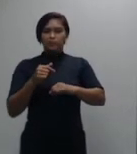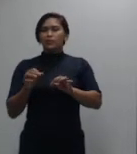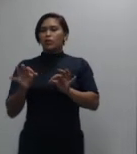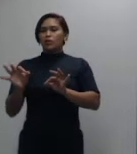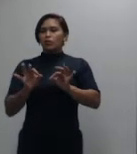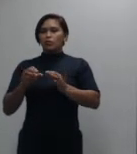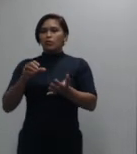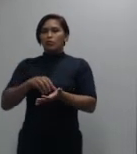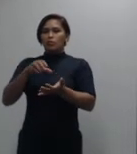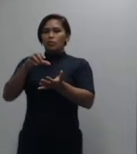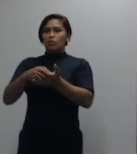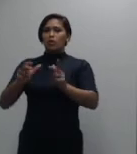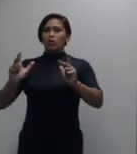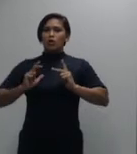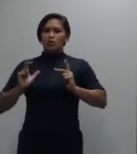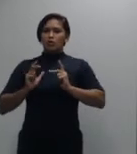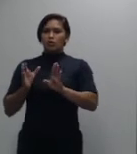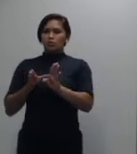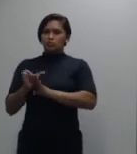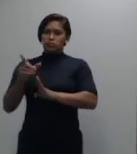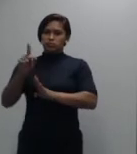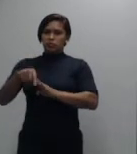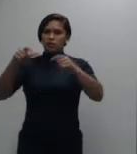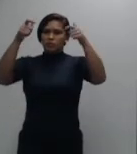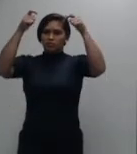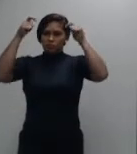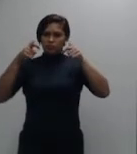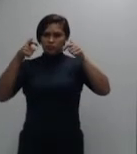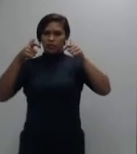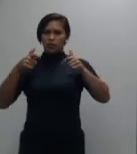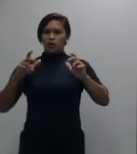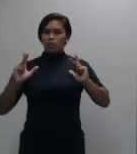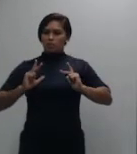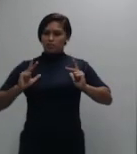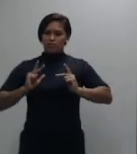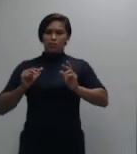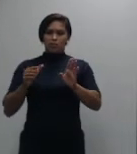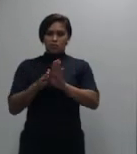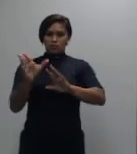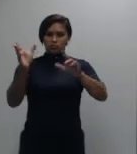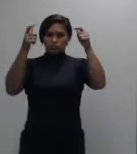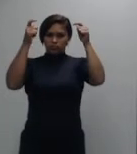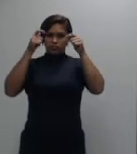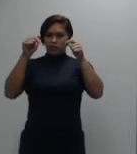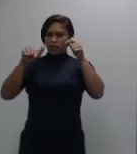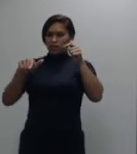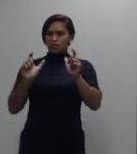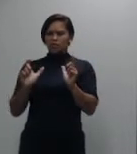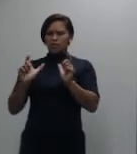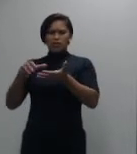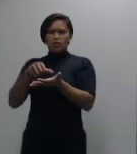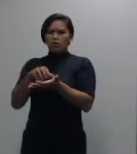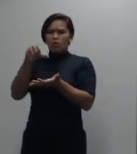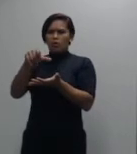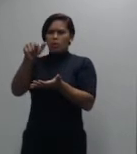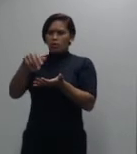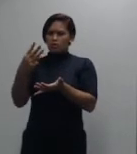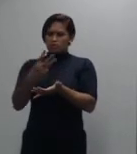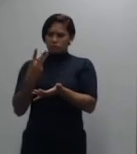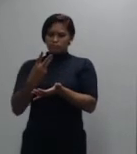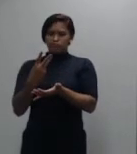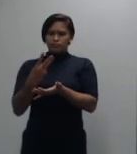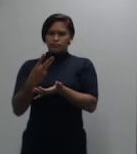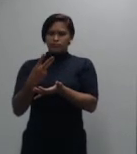conselho privado de Sua Majestade conselho privado de sua mãe está o conselho privados se a pessoa está se